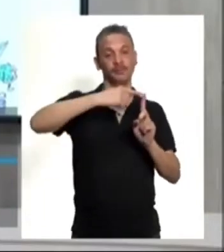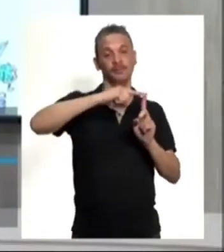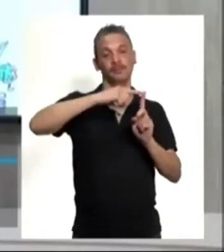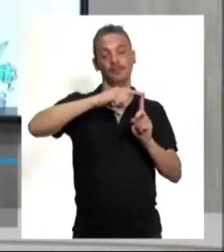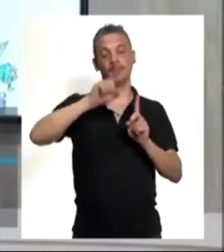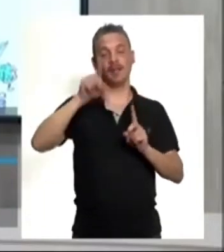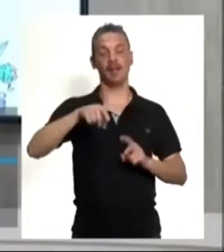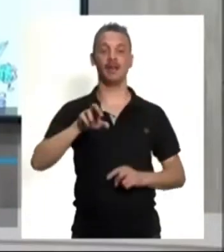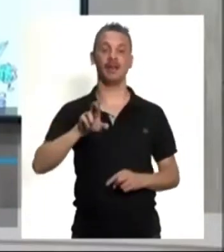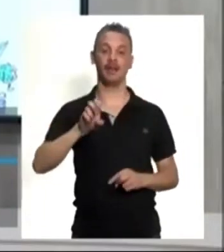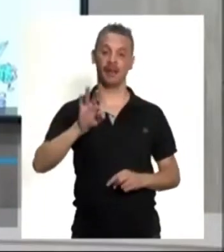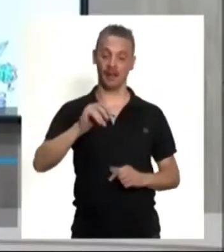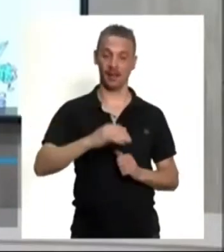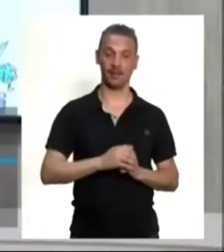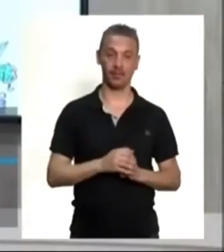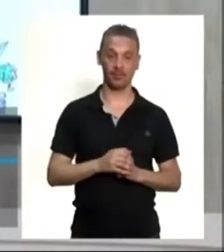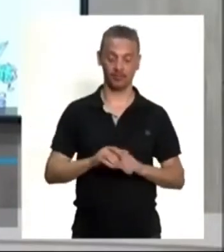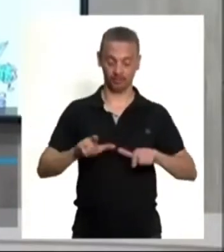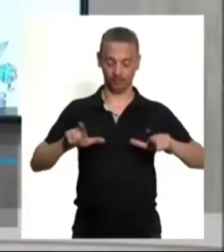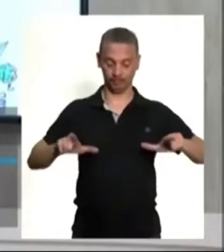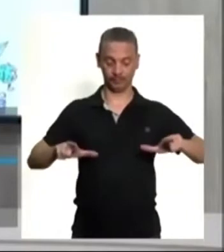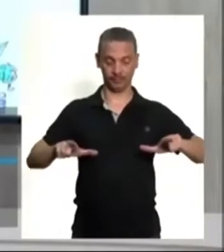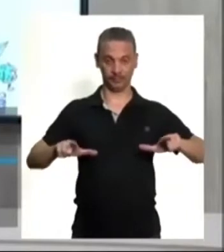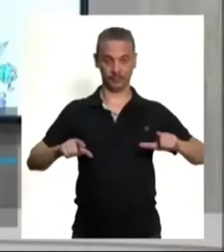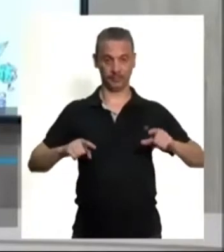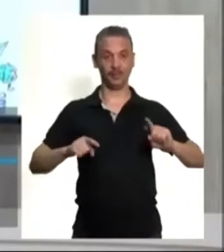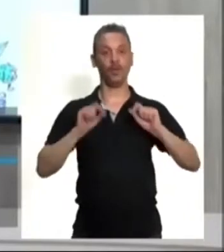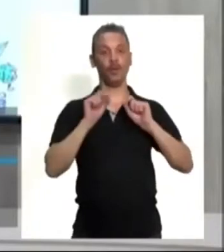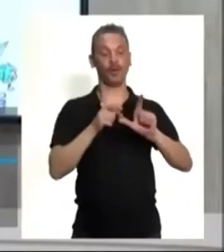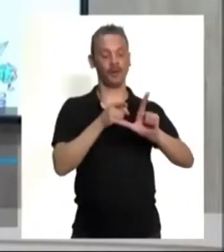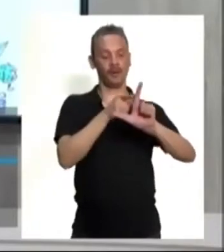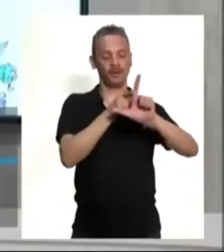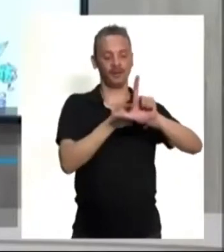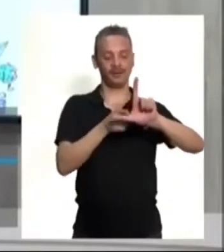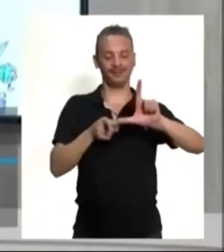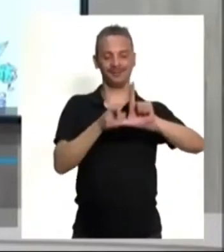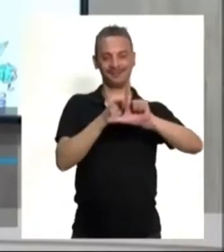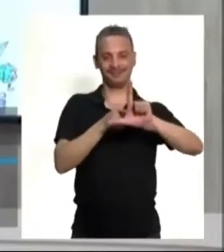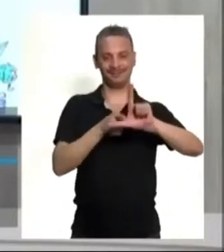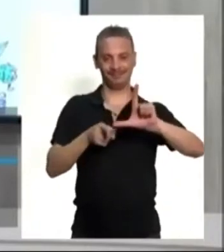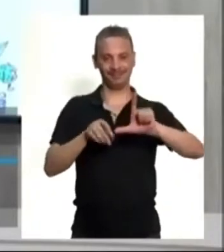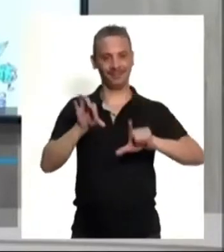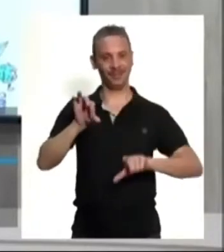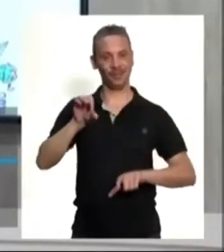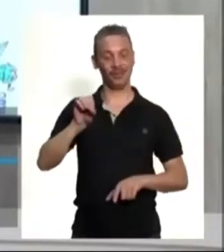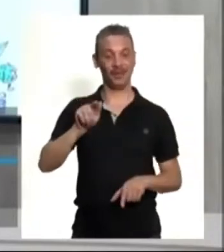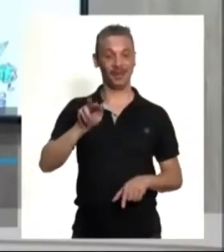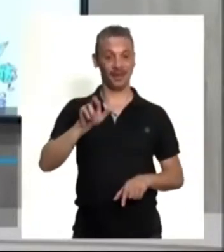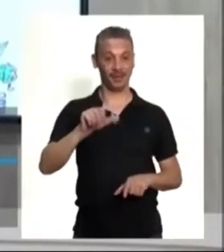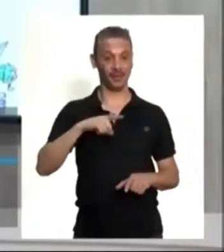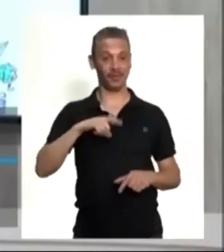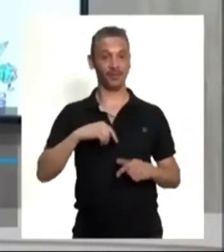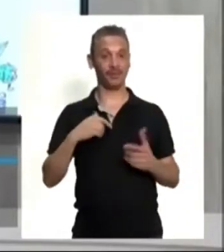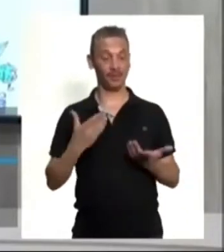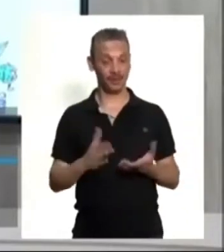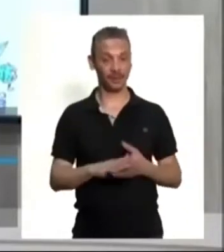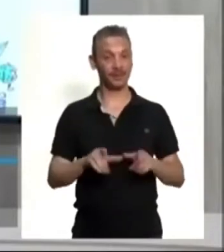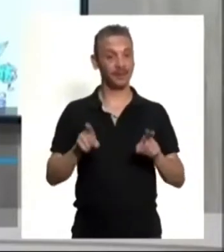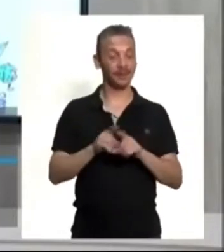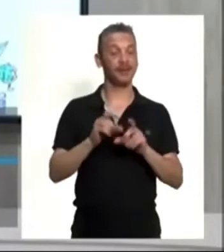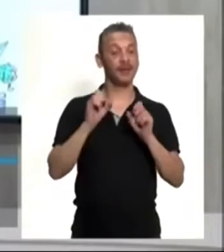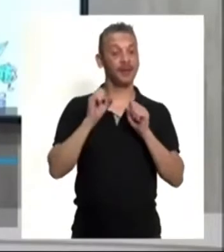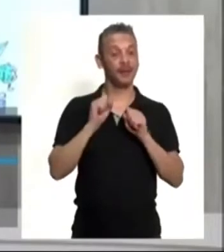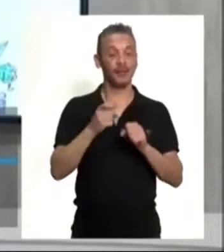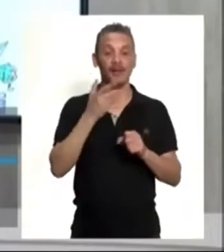retos. Lá no quadrado, ângulo reto é ângulo de 90 graus. Lá no quadrado, os ângulos internos são todos de 90 graus. Por isso que nós